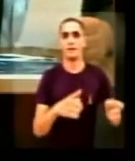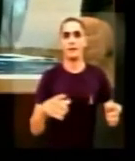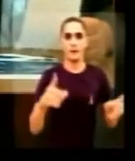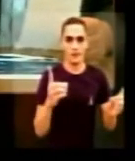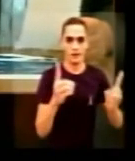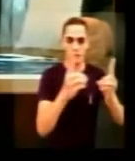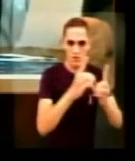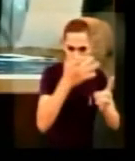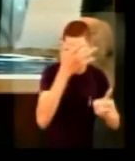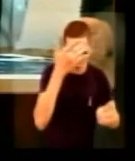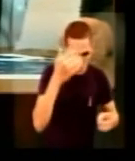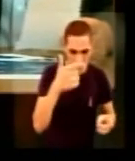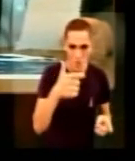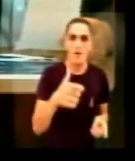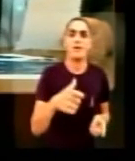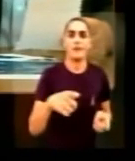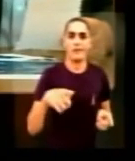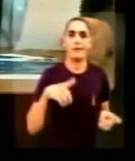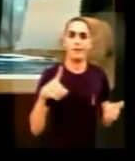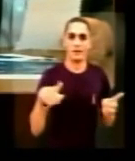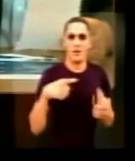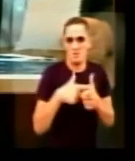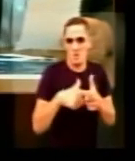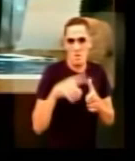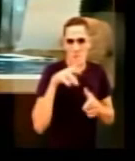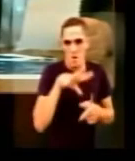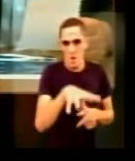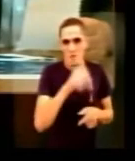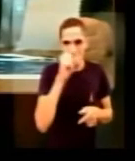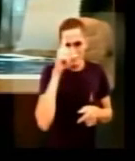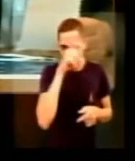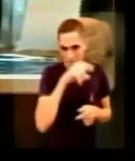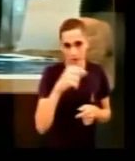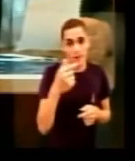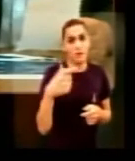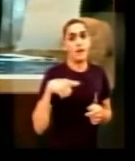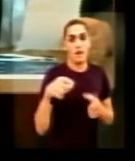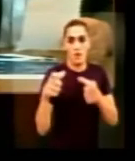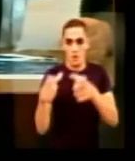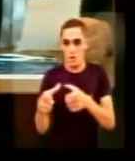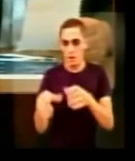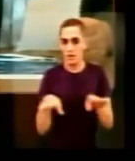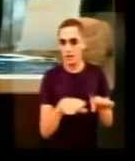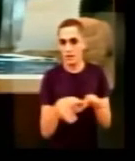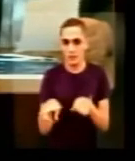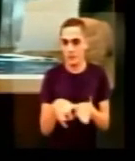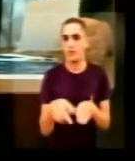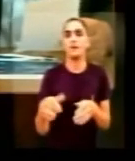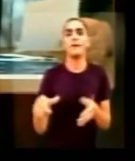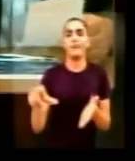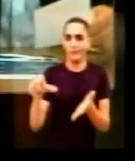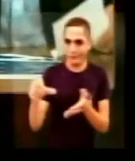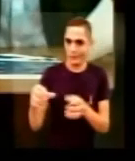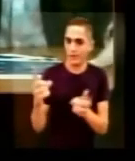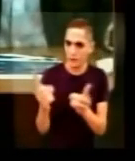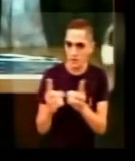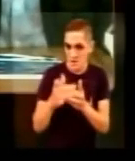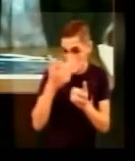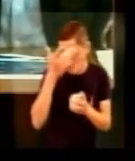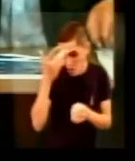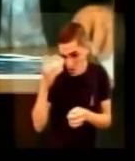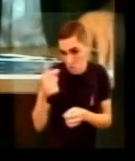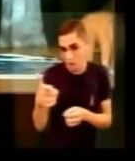respiratórios. Os casos leves não devem procurar as UPAs. Por que não